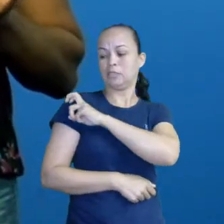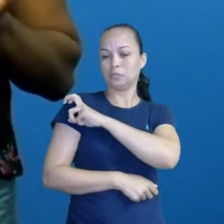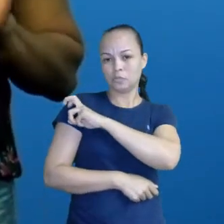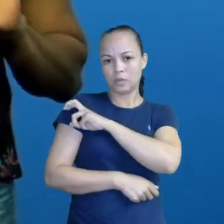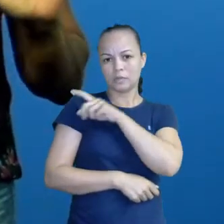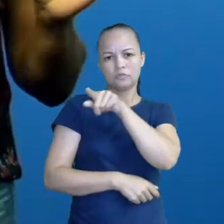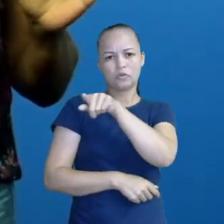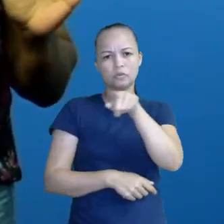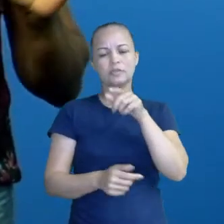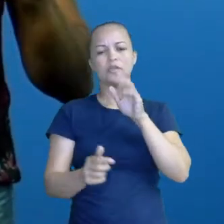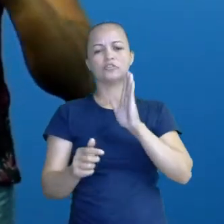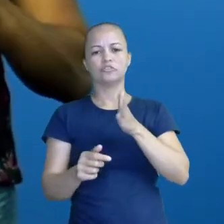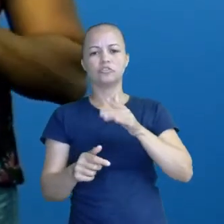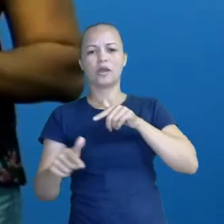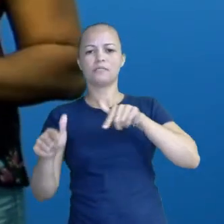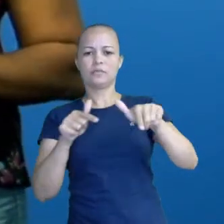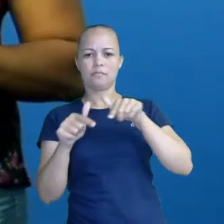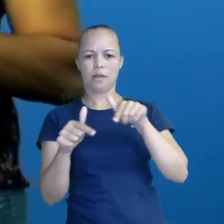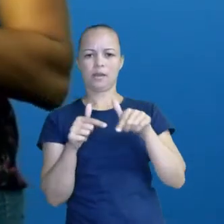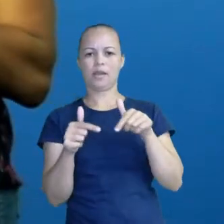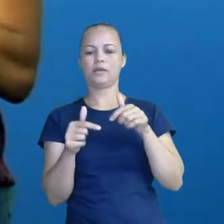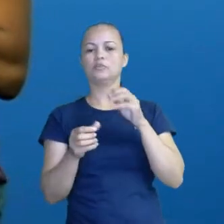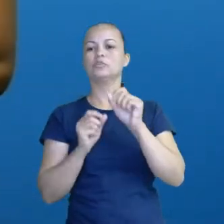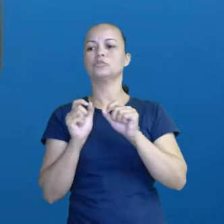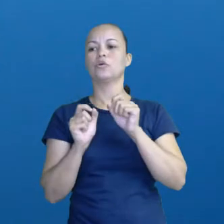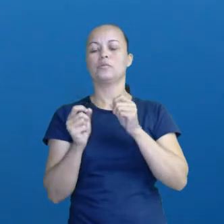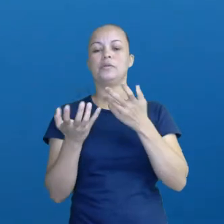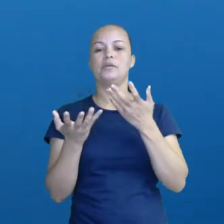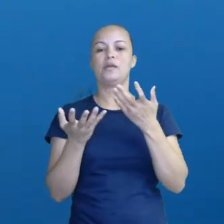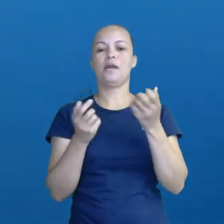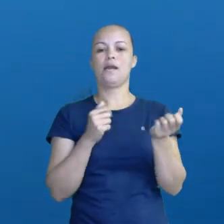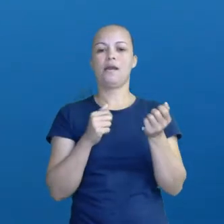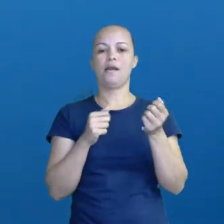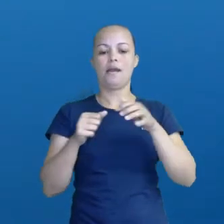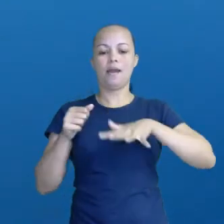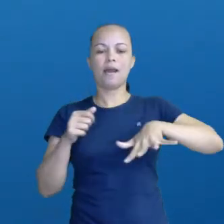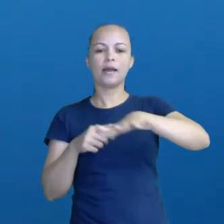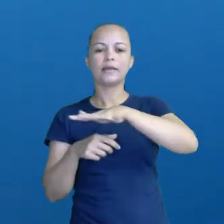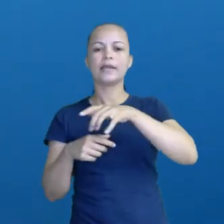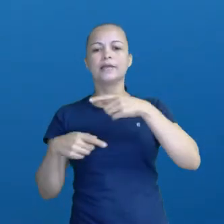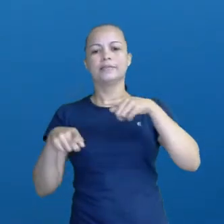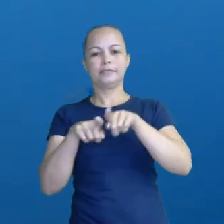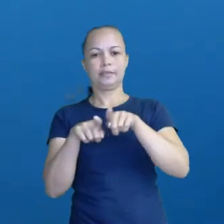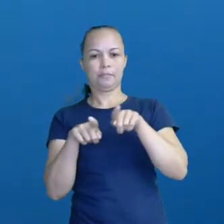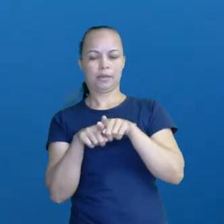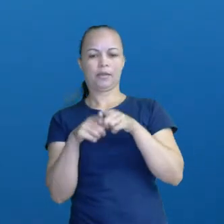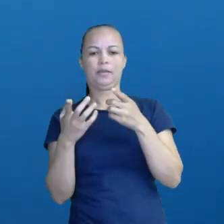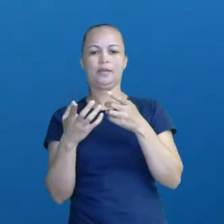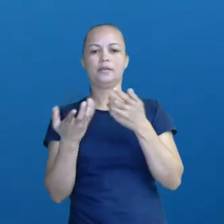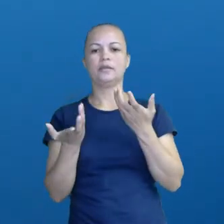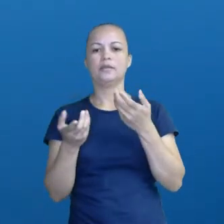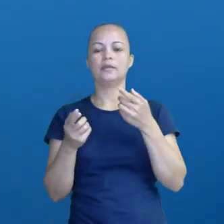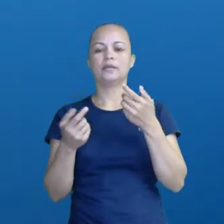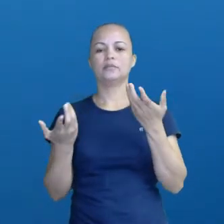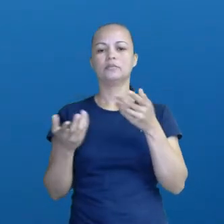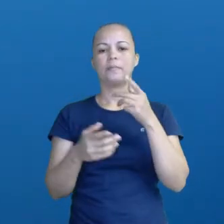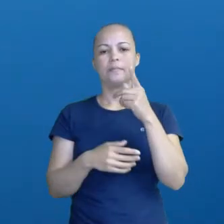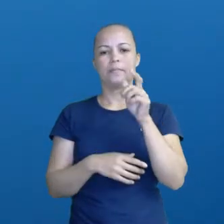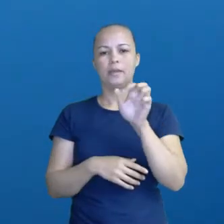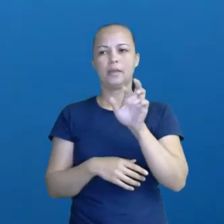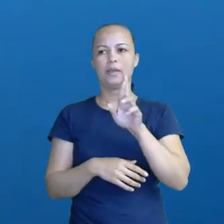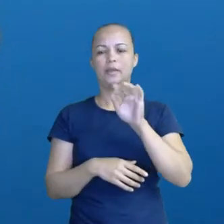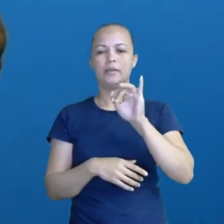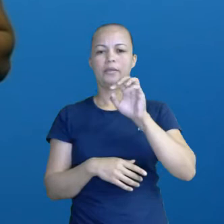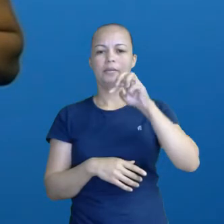o quarto ano vocês trabalharam um pouco sobre a área e trabalhou também sobre perímetro mas hoje a aula de hoje vai ser